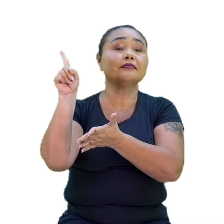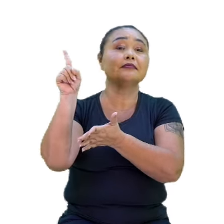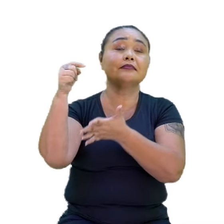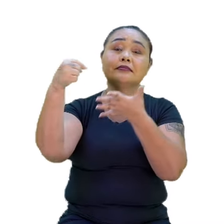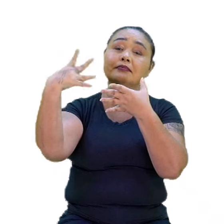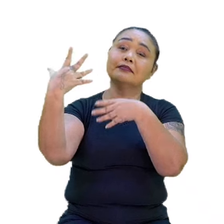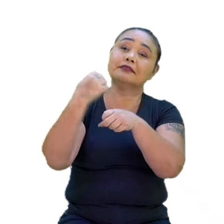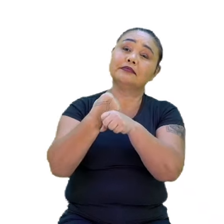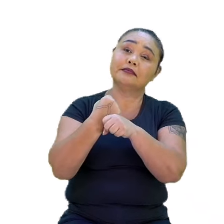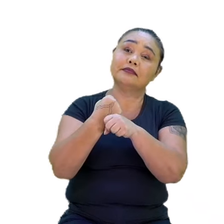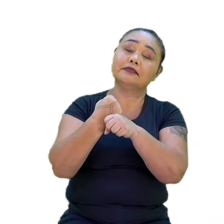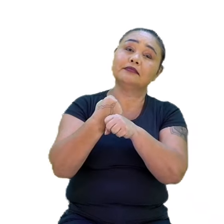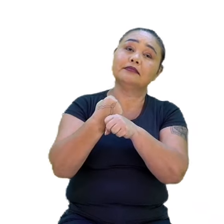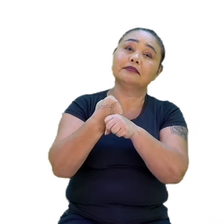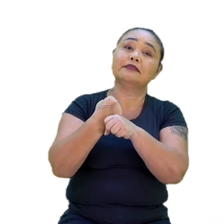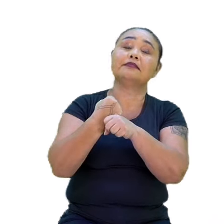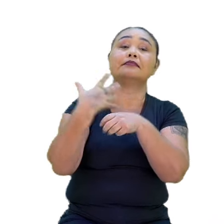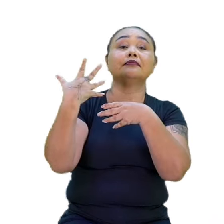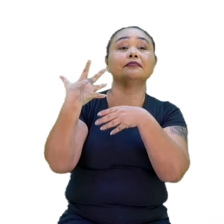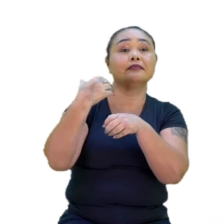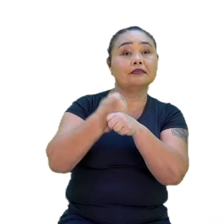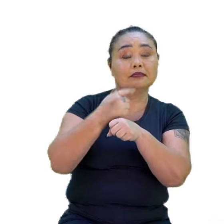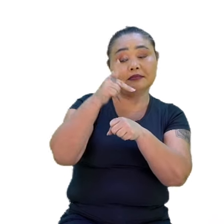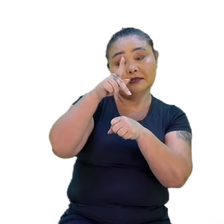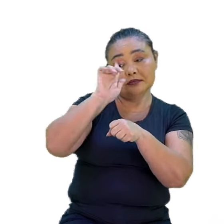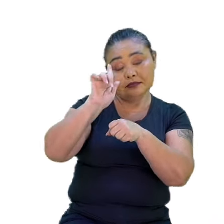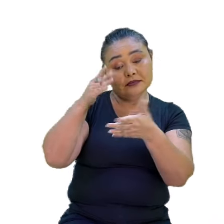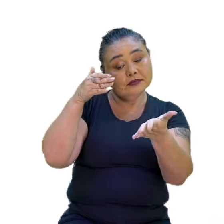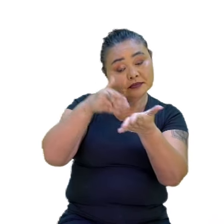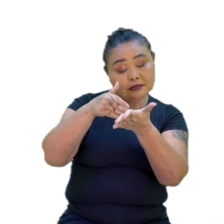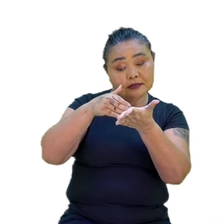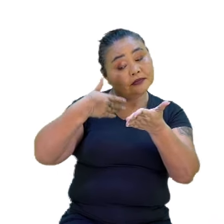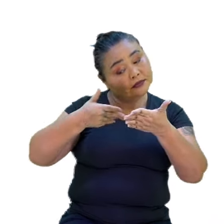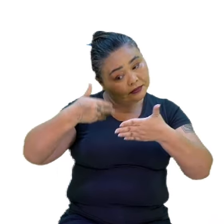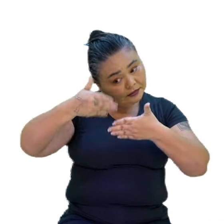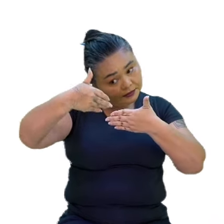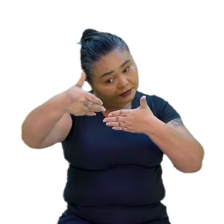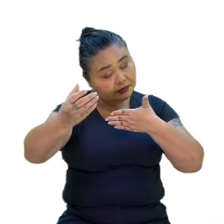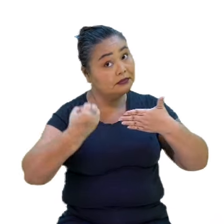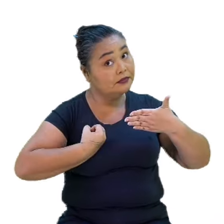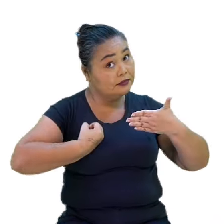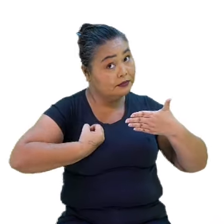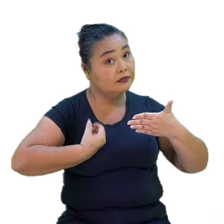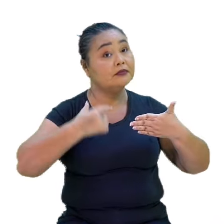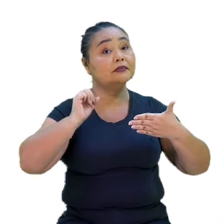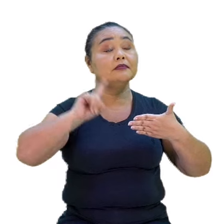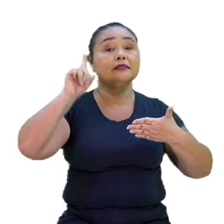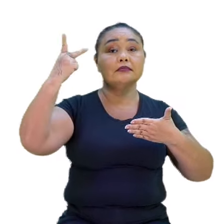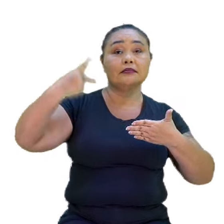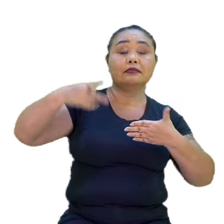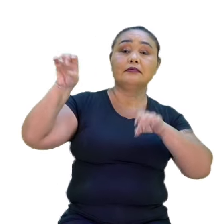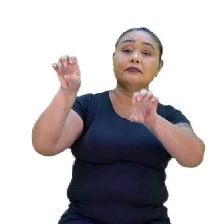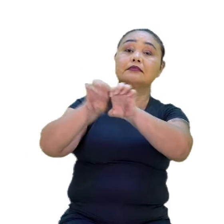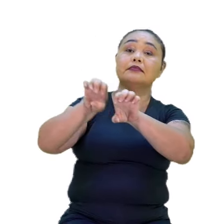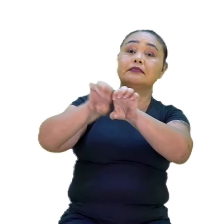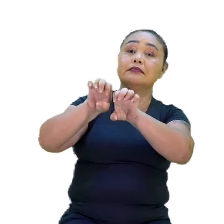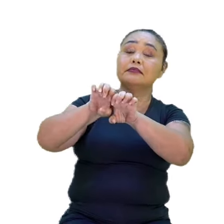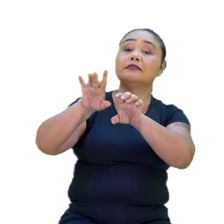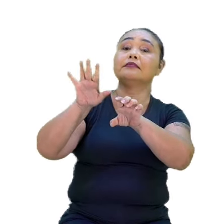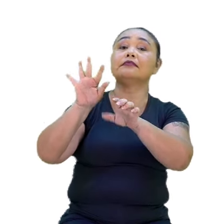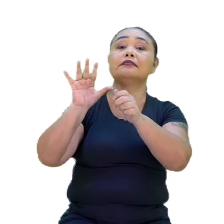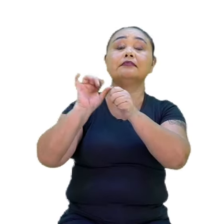termos também né a soma dos termos tem a apg finita e tem a apgo infinita Aqui estamos com equações fórmulas que os